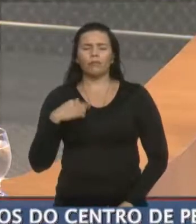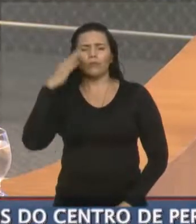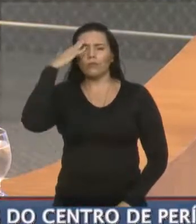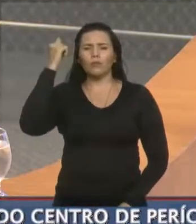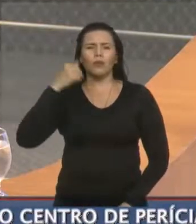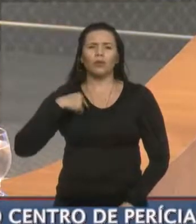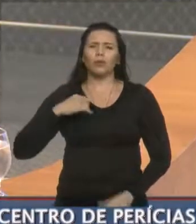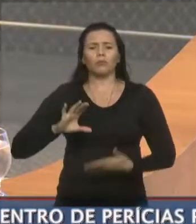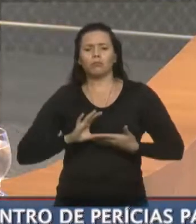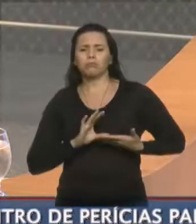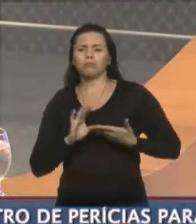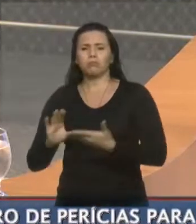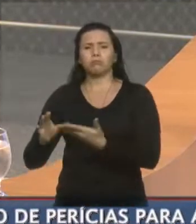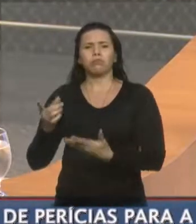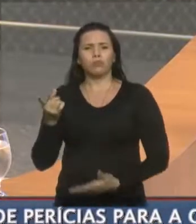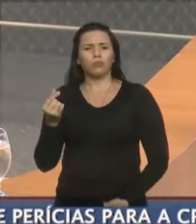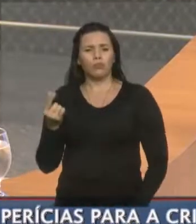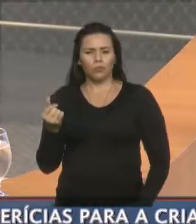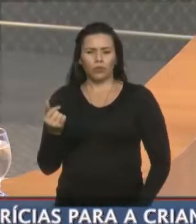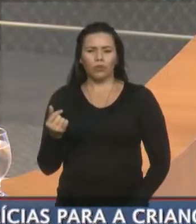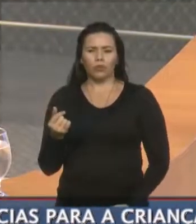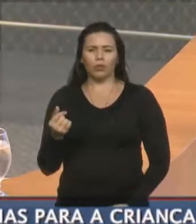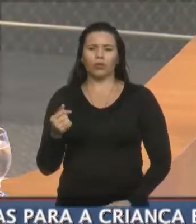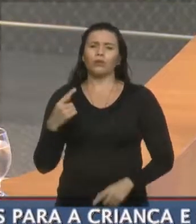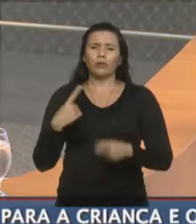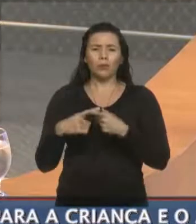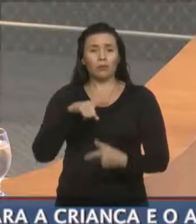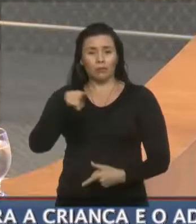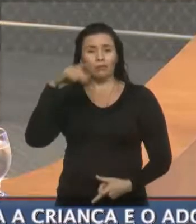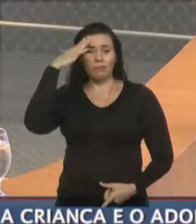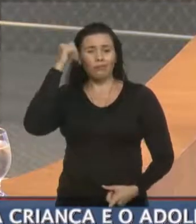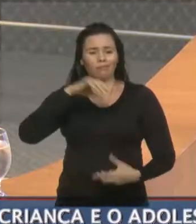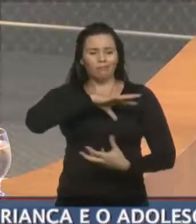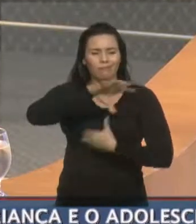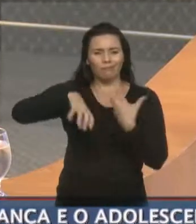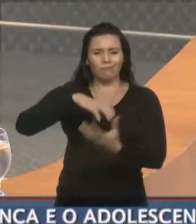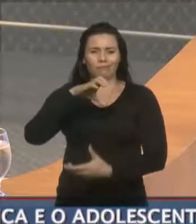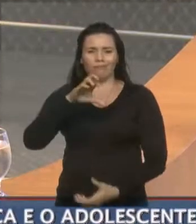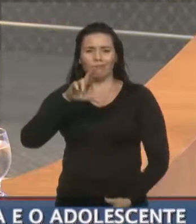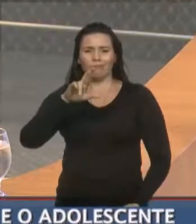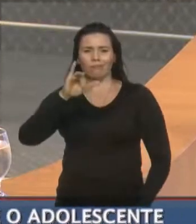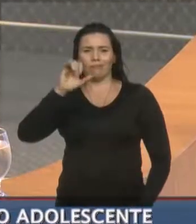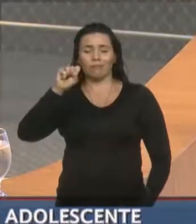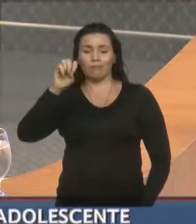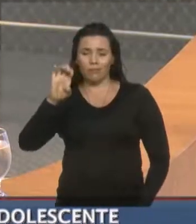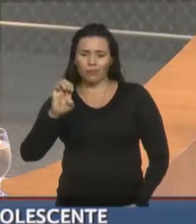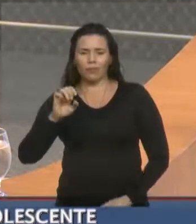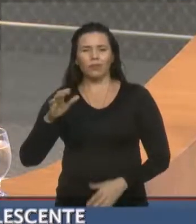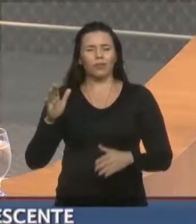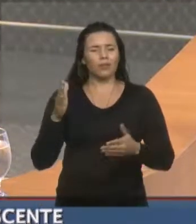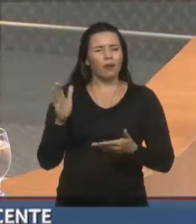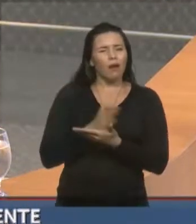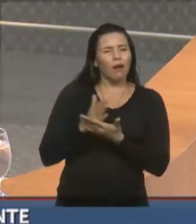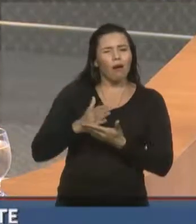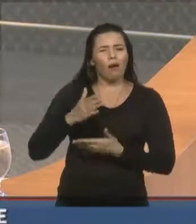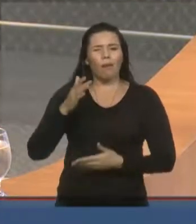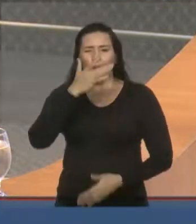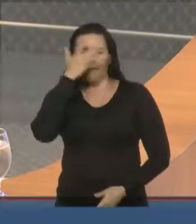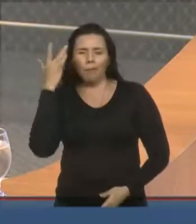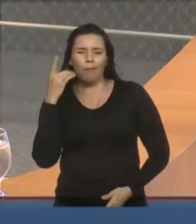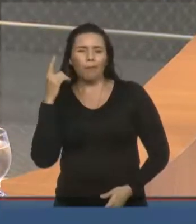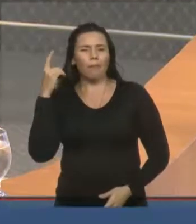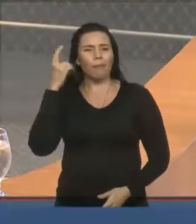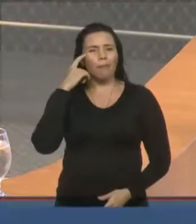nesse período de crise e recessão, as condições não estão fáceis. Às vezes as pessoas pensam assim que, olha, emenda, deputado tem emenda